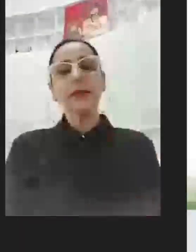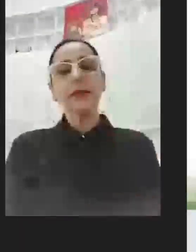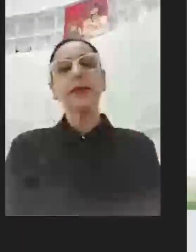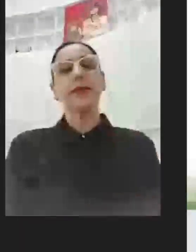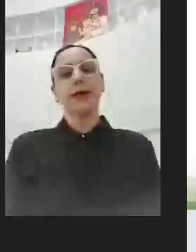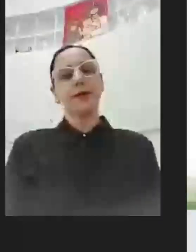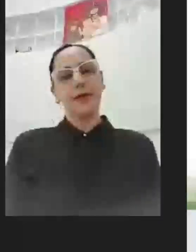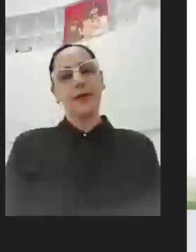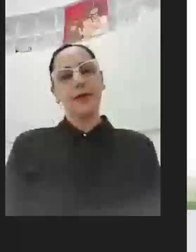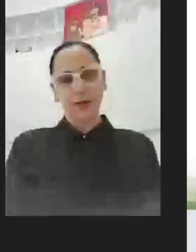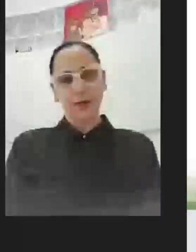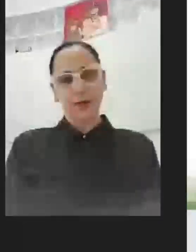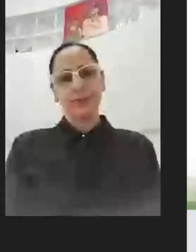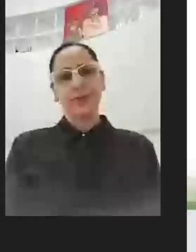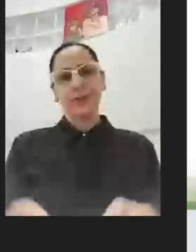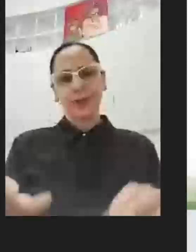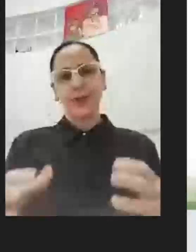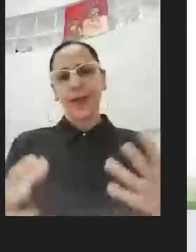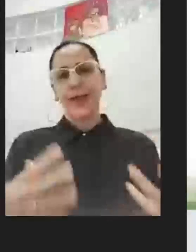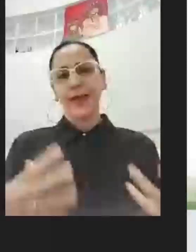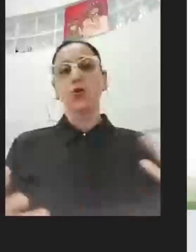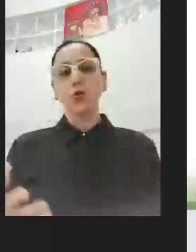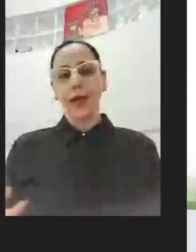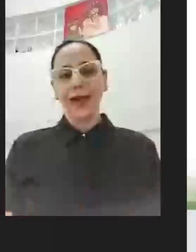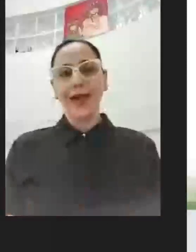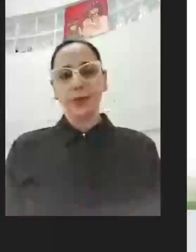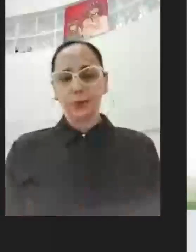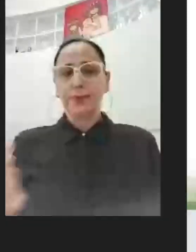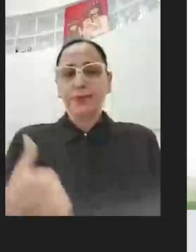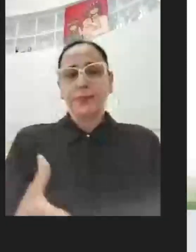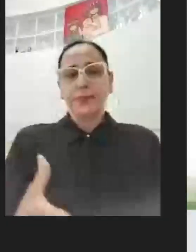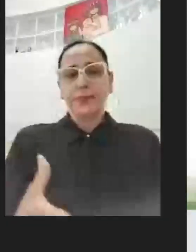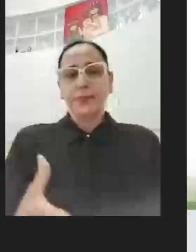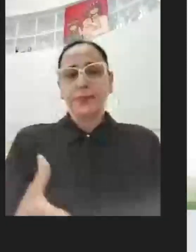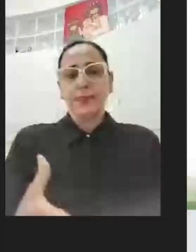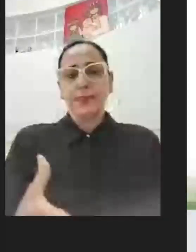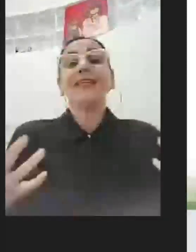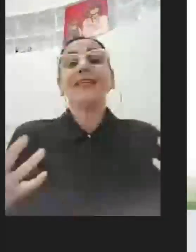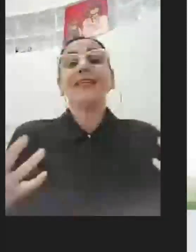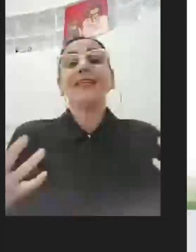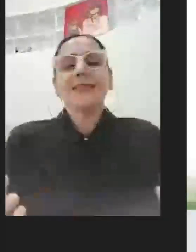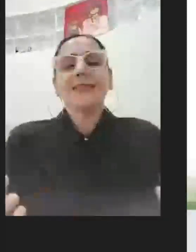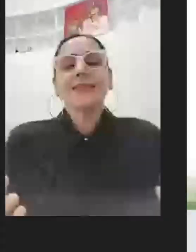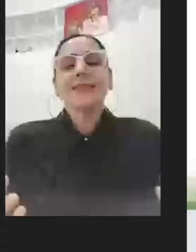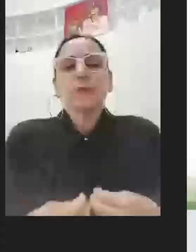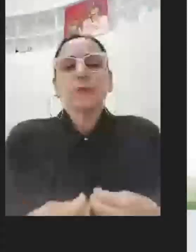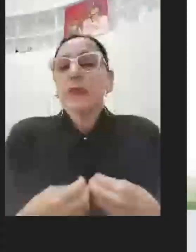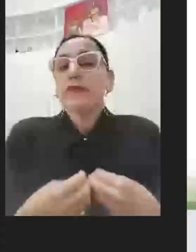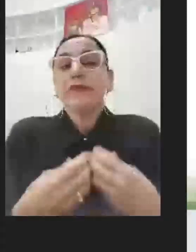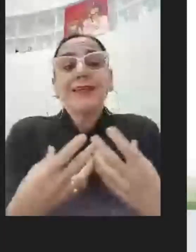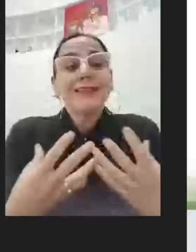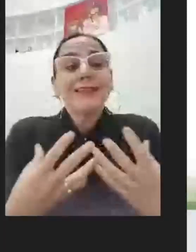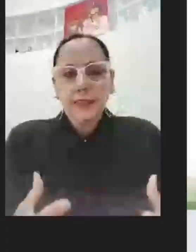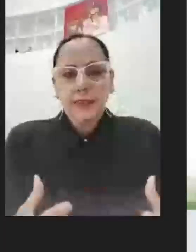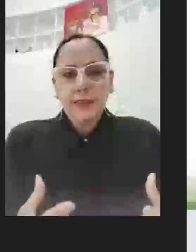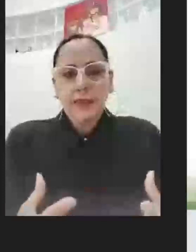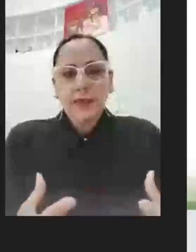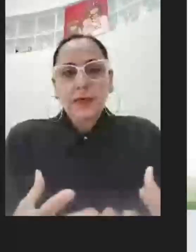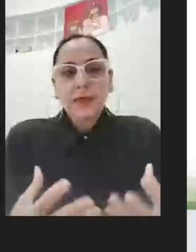um detalhe, ensinei a Maitê a ela colocar o bebezinho, ensinei